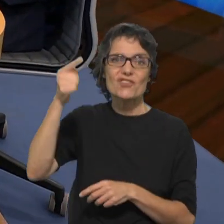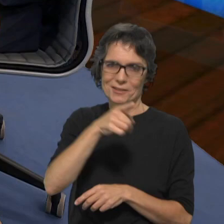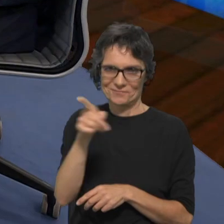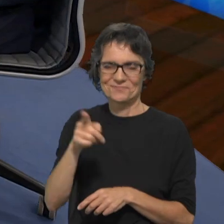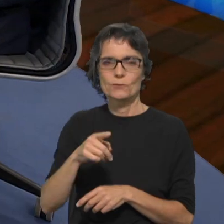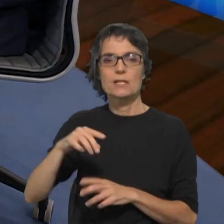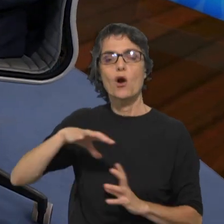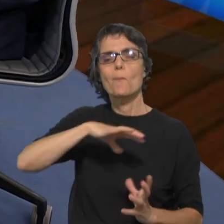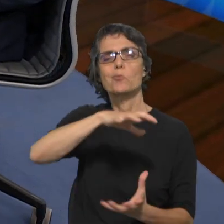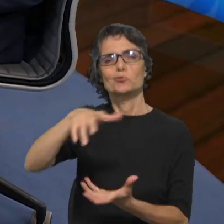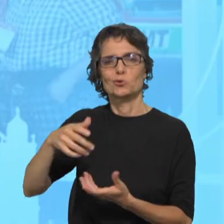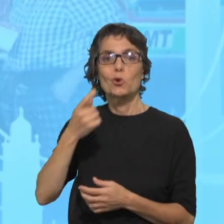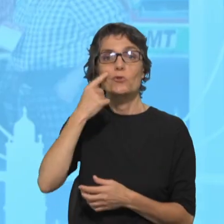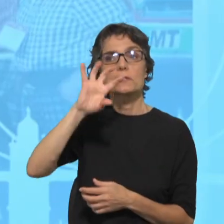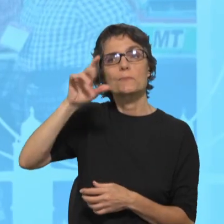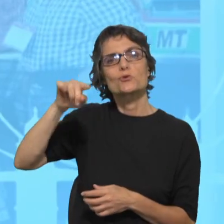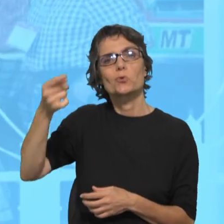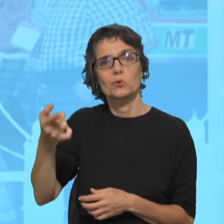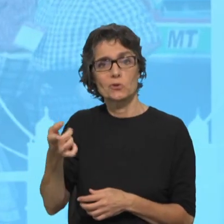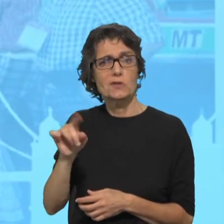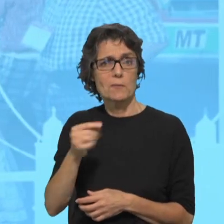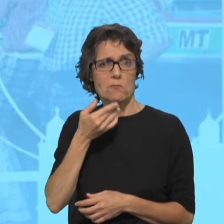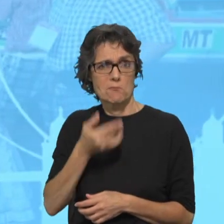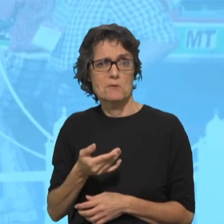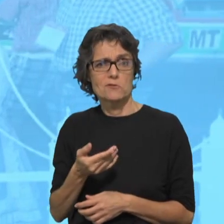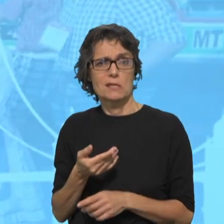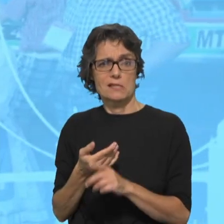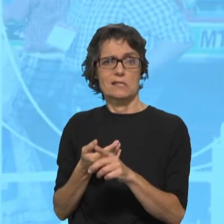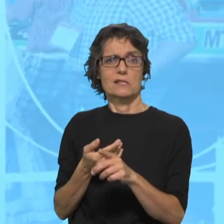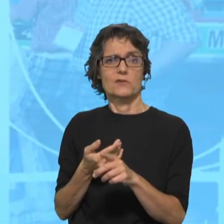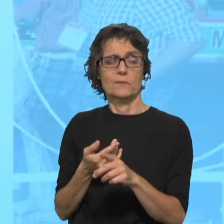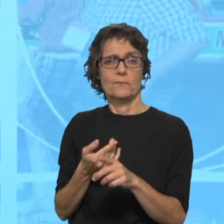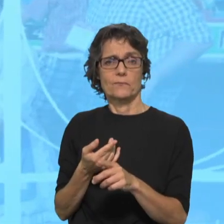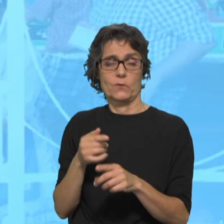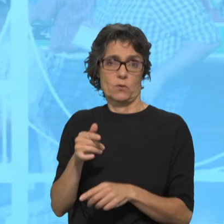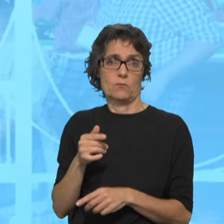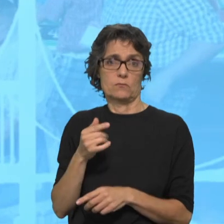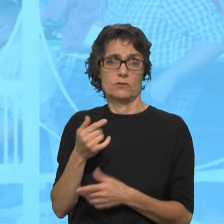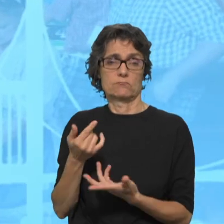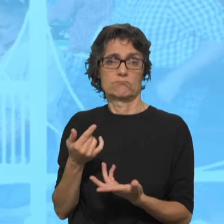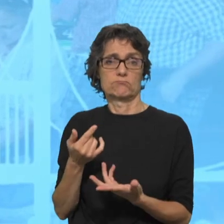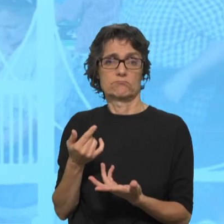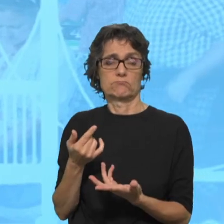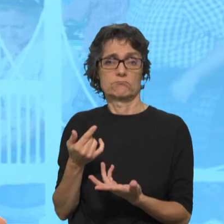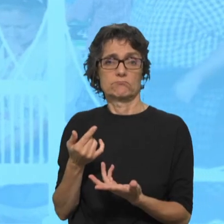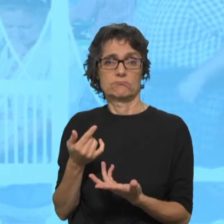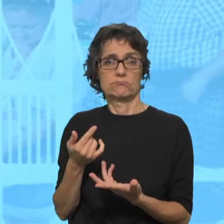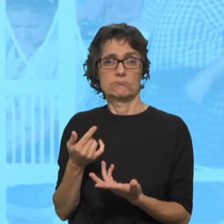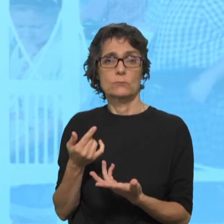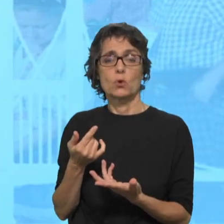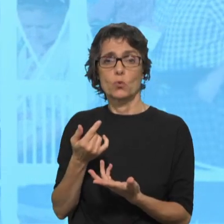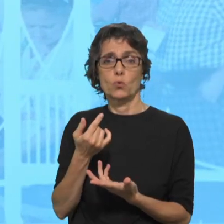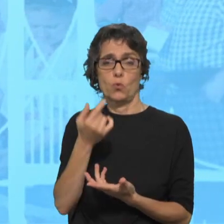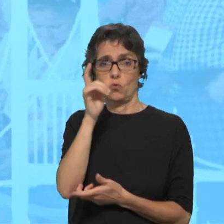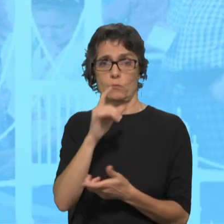do além fronteiras, podemos dizer que é uma experiência também sentida e vivida pelos